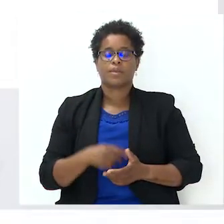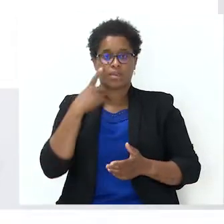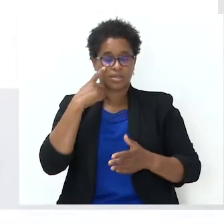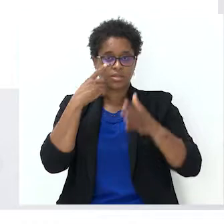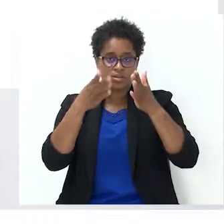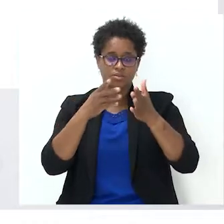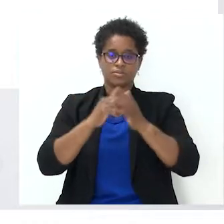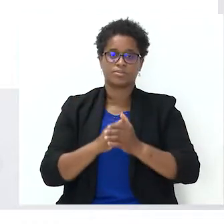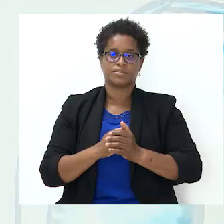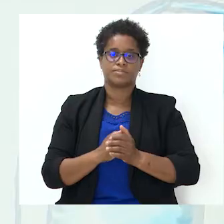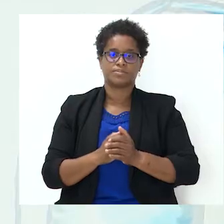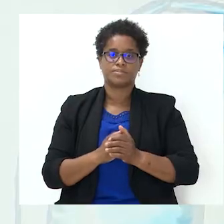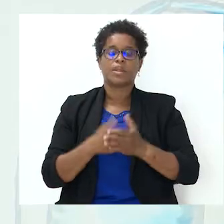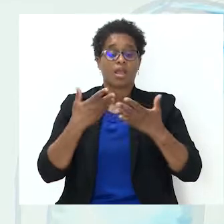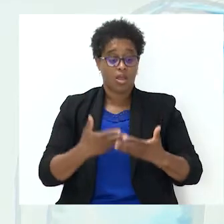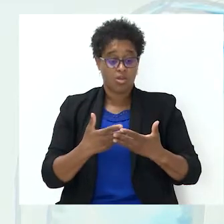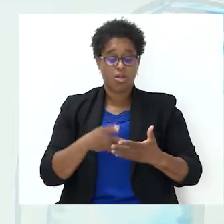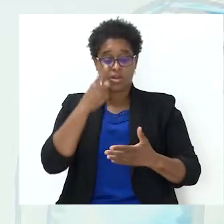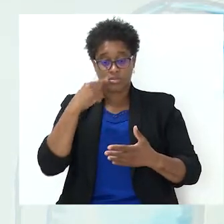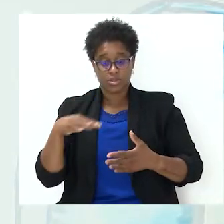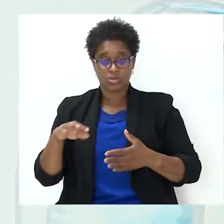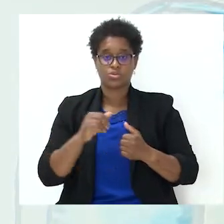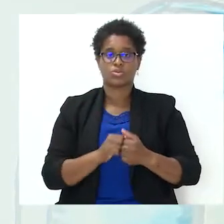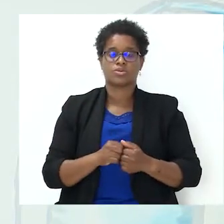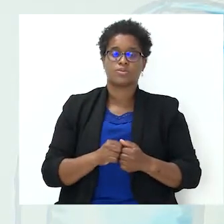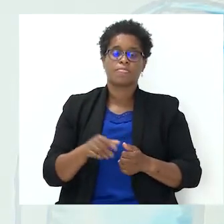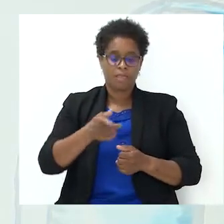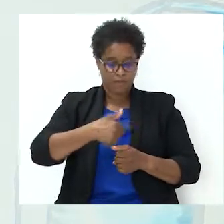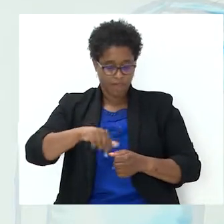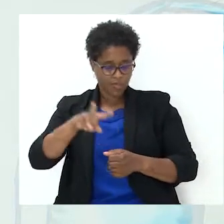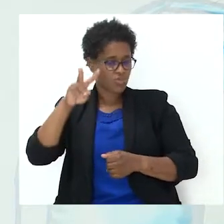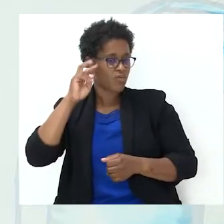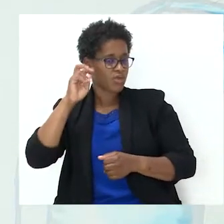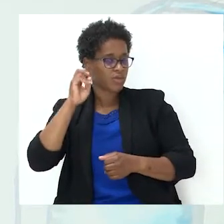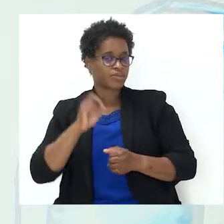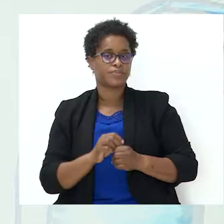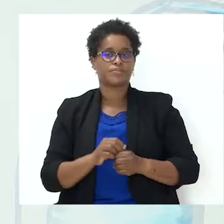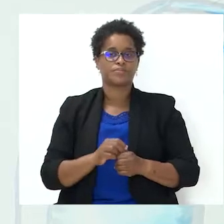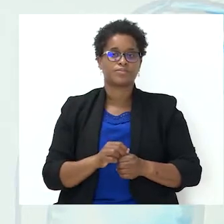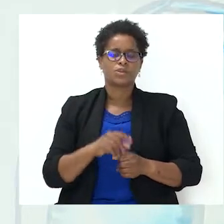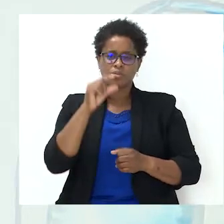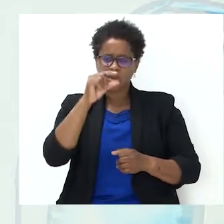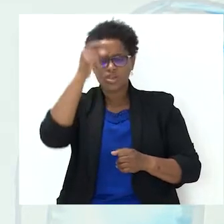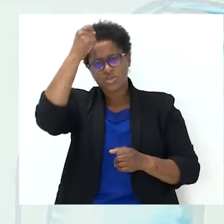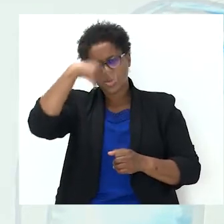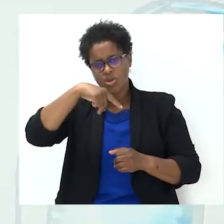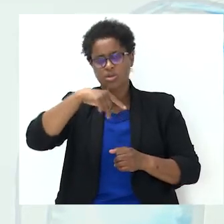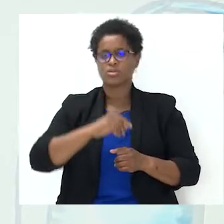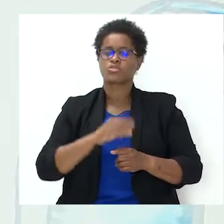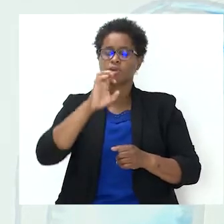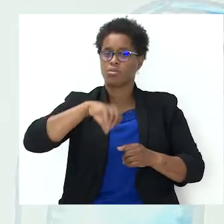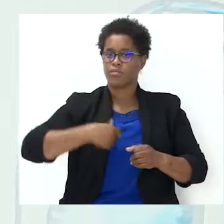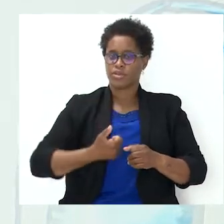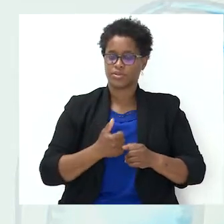Prestem bem atenção. Agora, meninos, vamos ouvir uma pequena história sobre